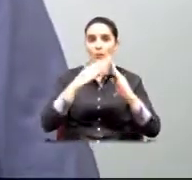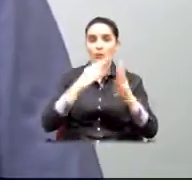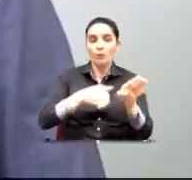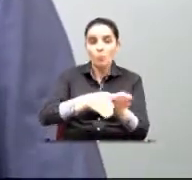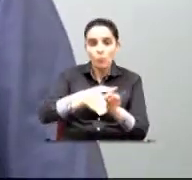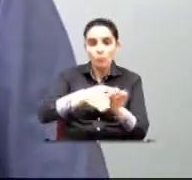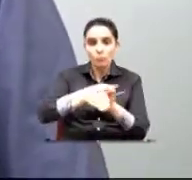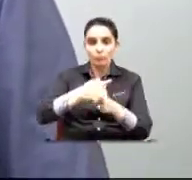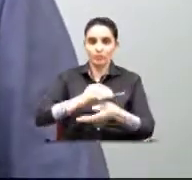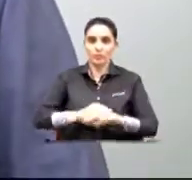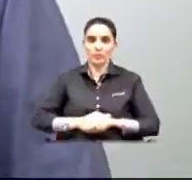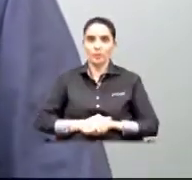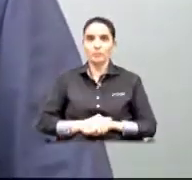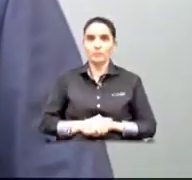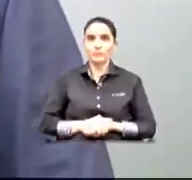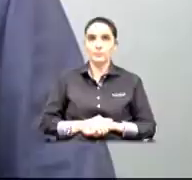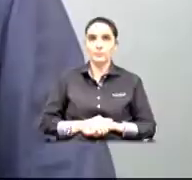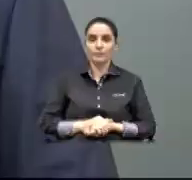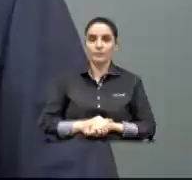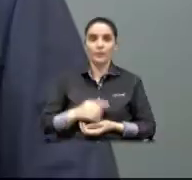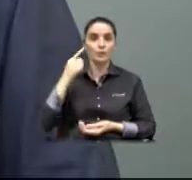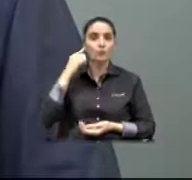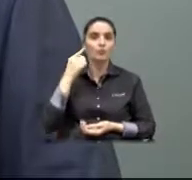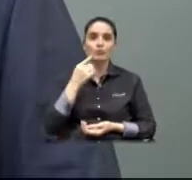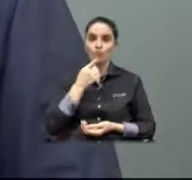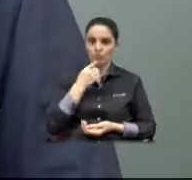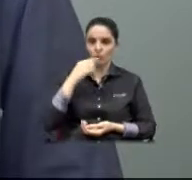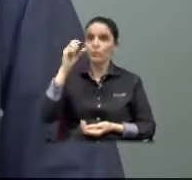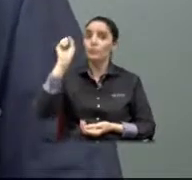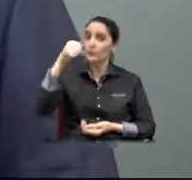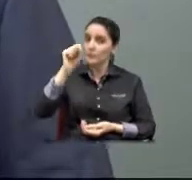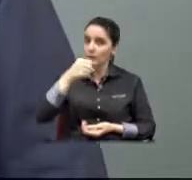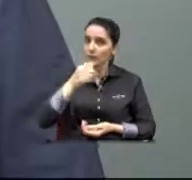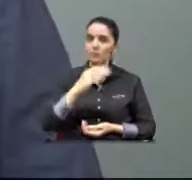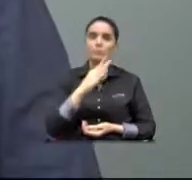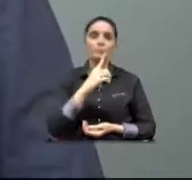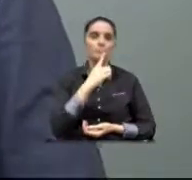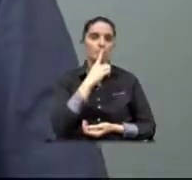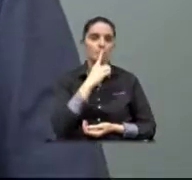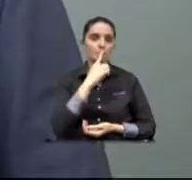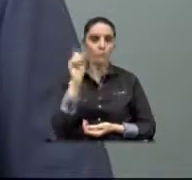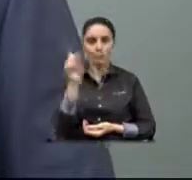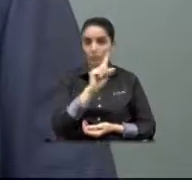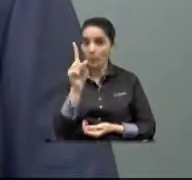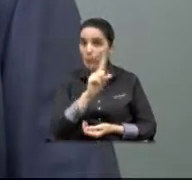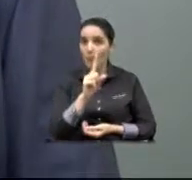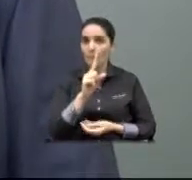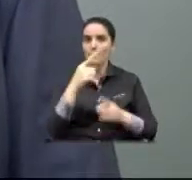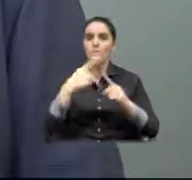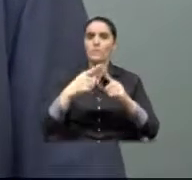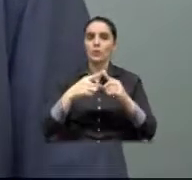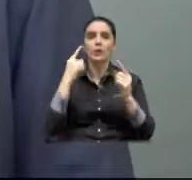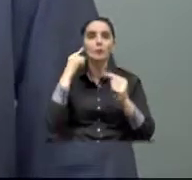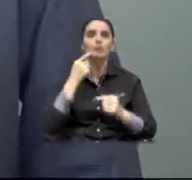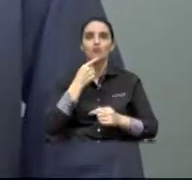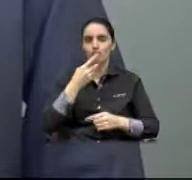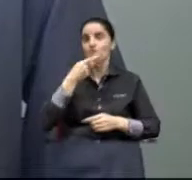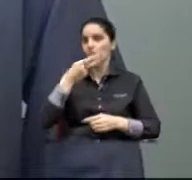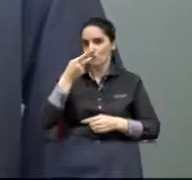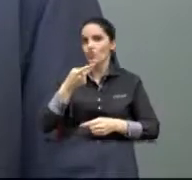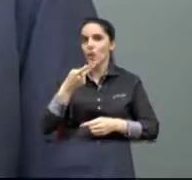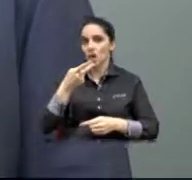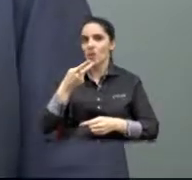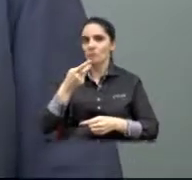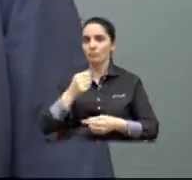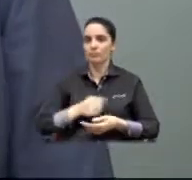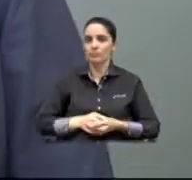existe, existe sim o surdo, mas o mudo não, porque ele produz som. E nós tivemos um projeto de lei aqui